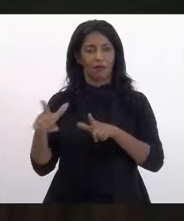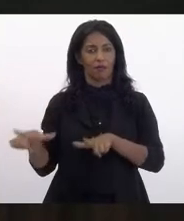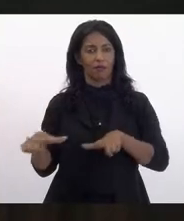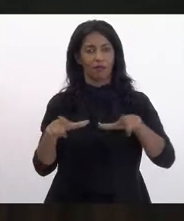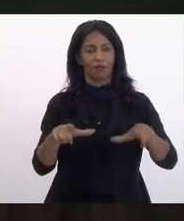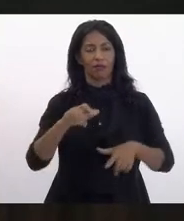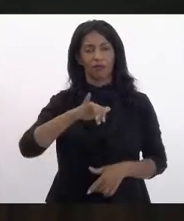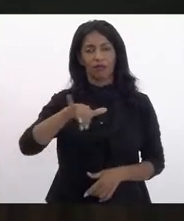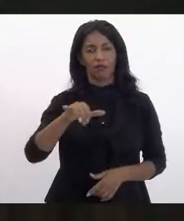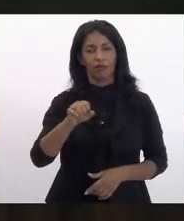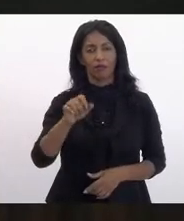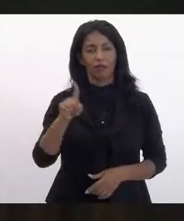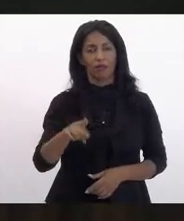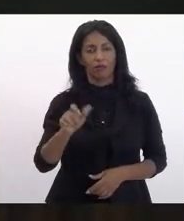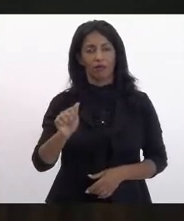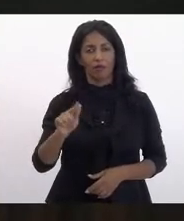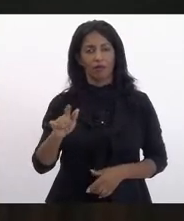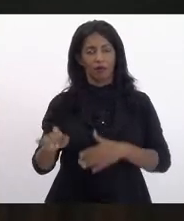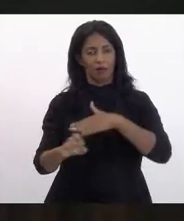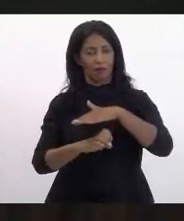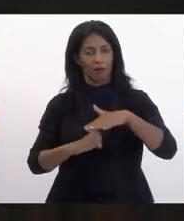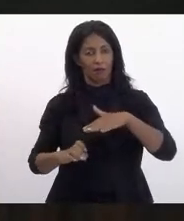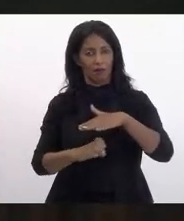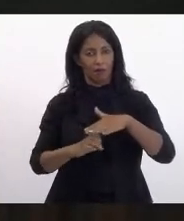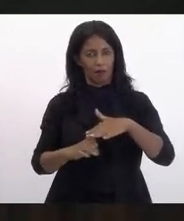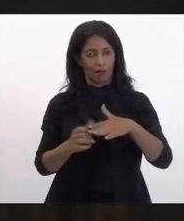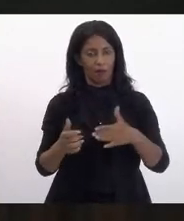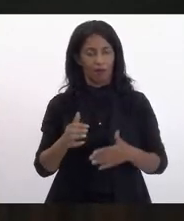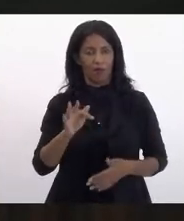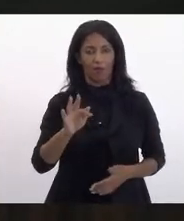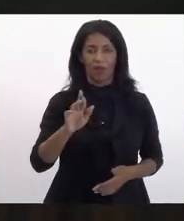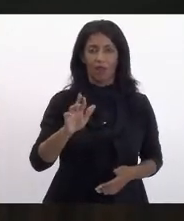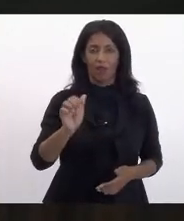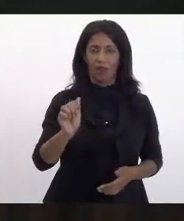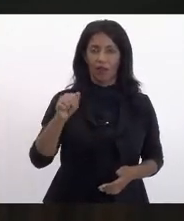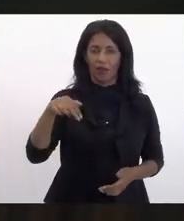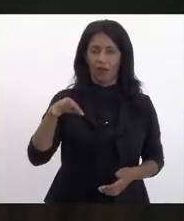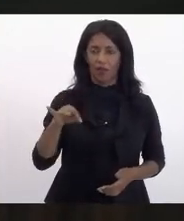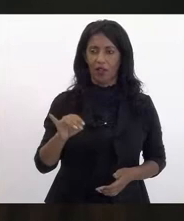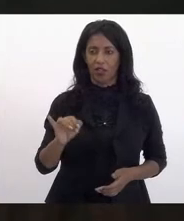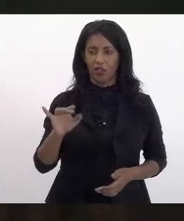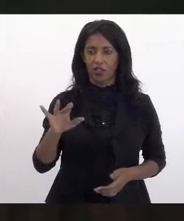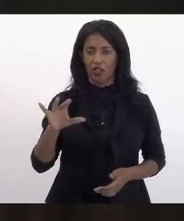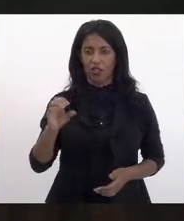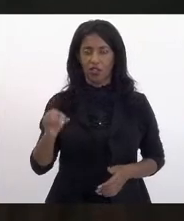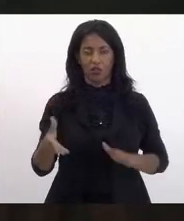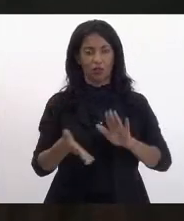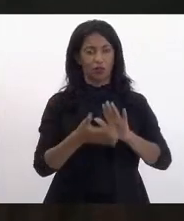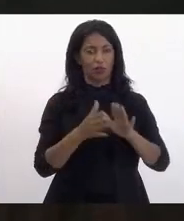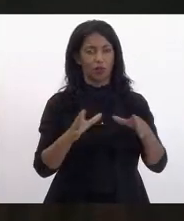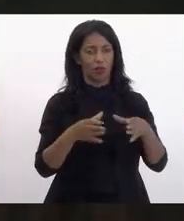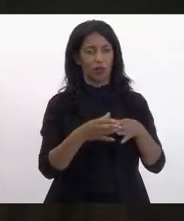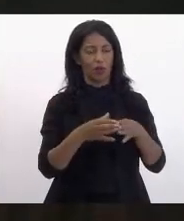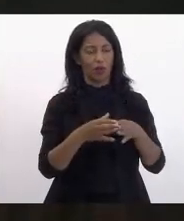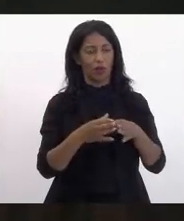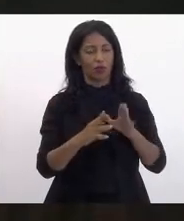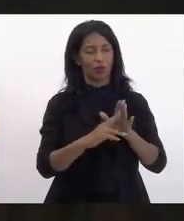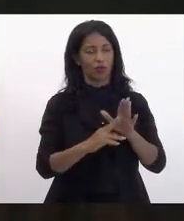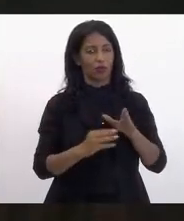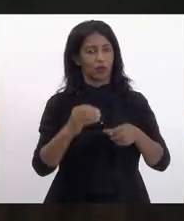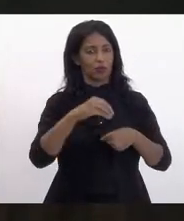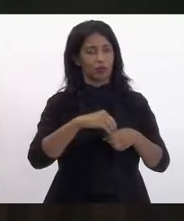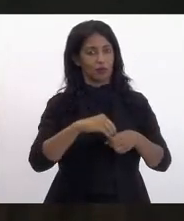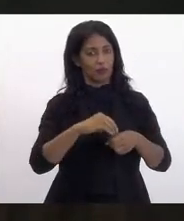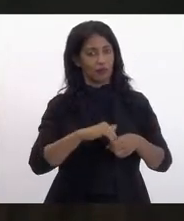José Alencar ao empresário Francesco Moliterni. Parecer da Comissão de Normas Internas e